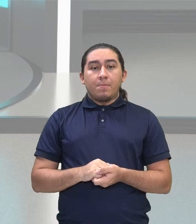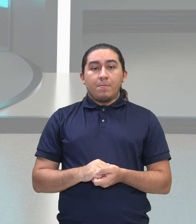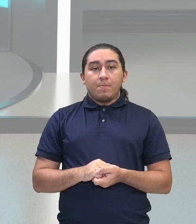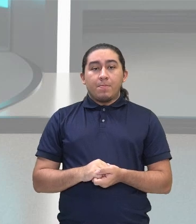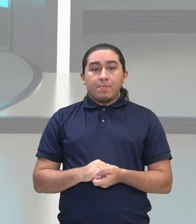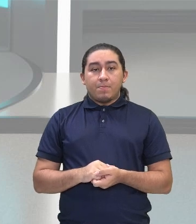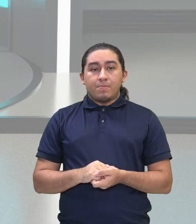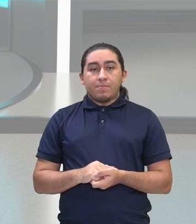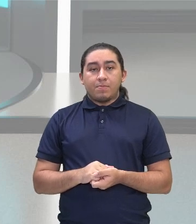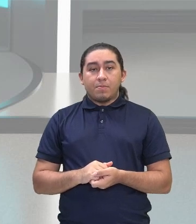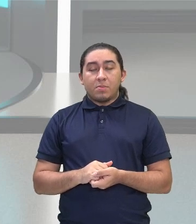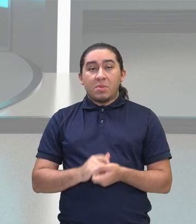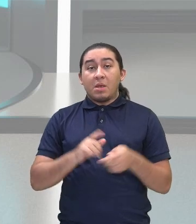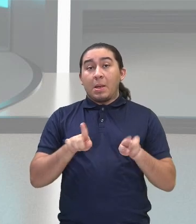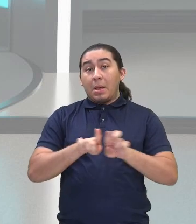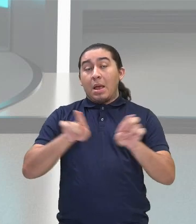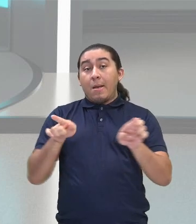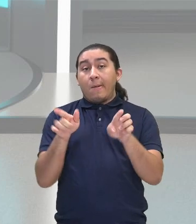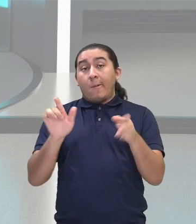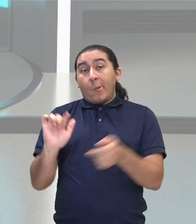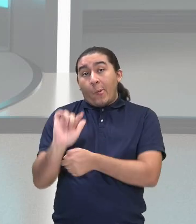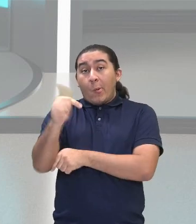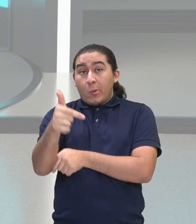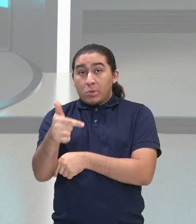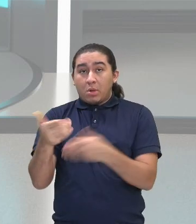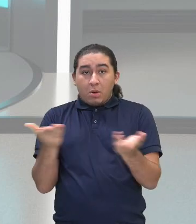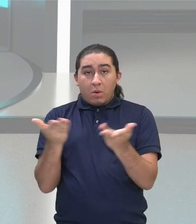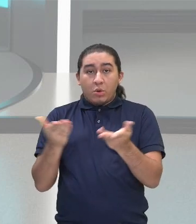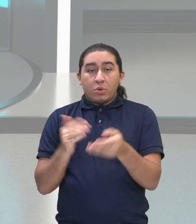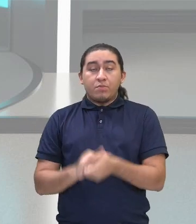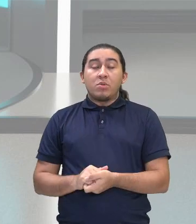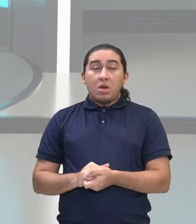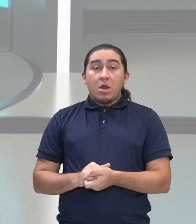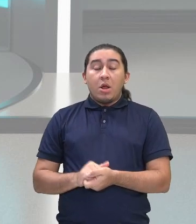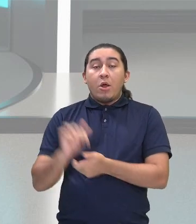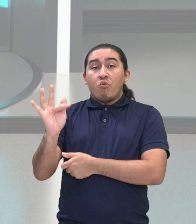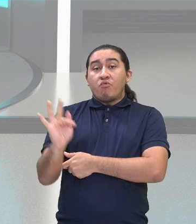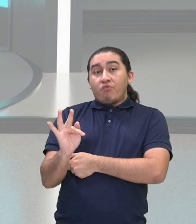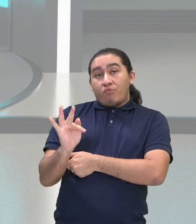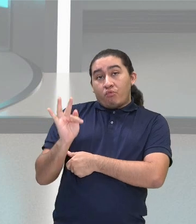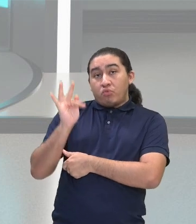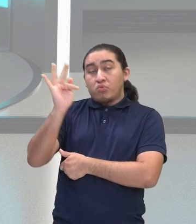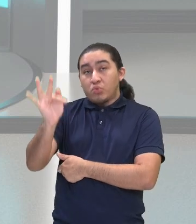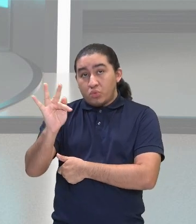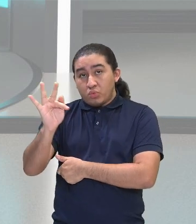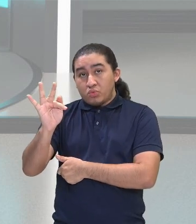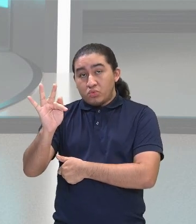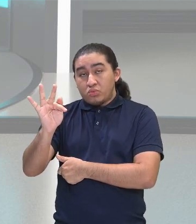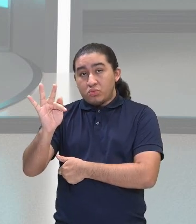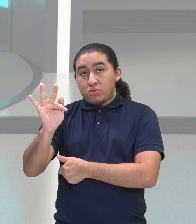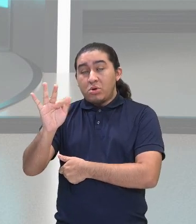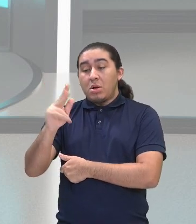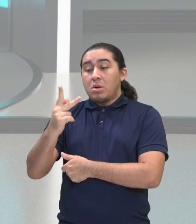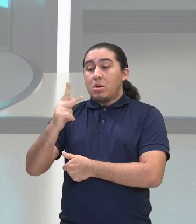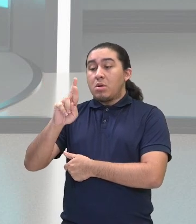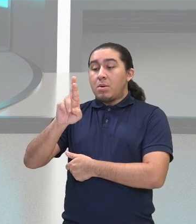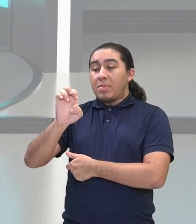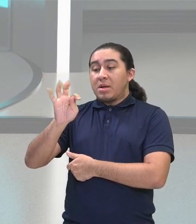do pretérito é uma situação em que pode acontecer e pode não acontecer. Vamos